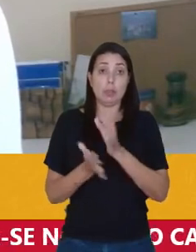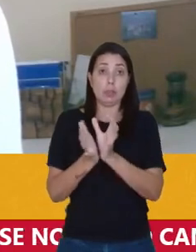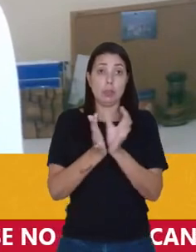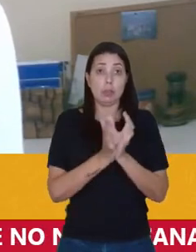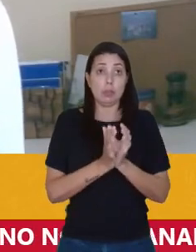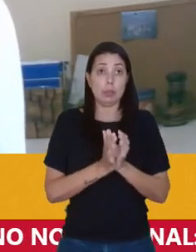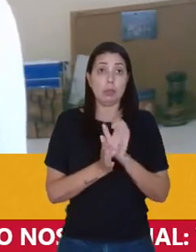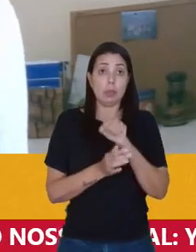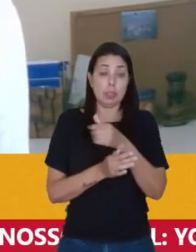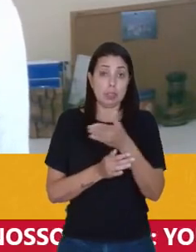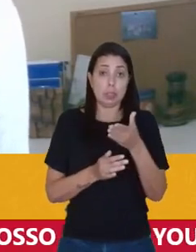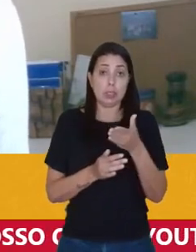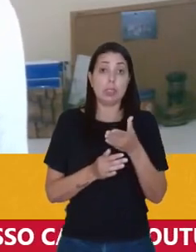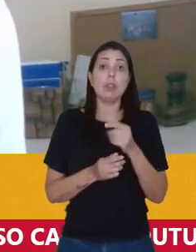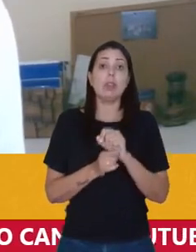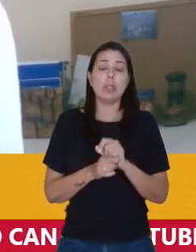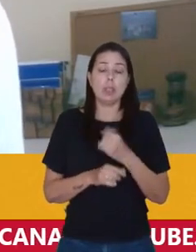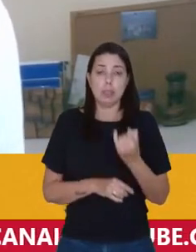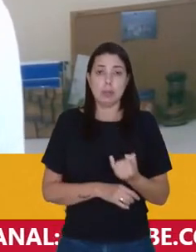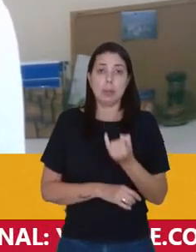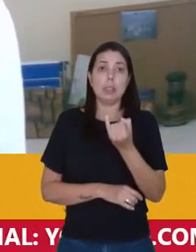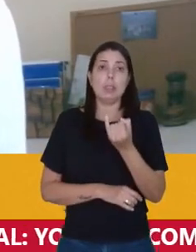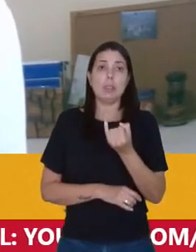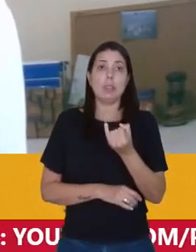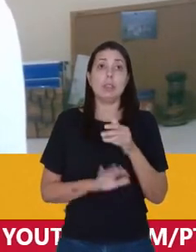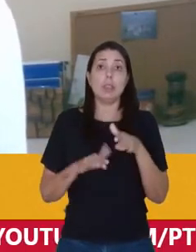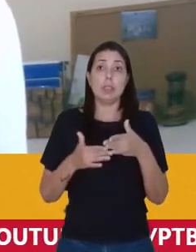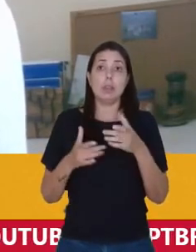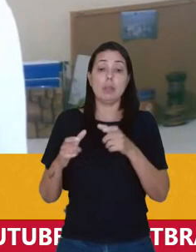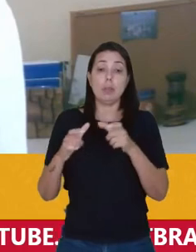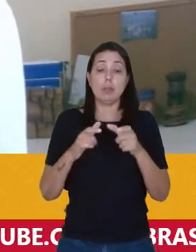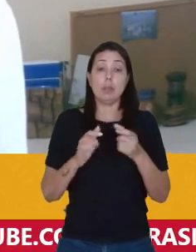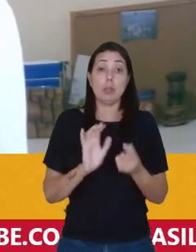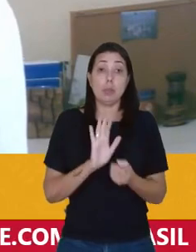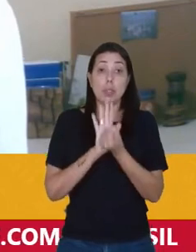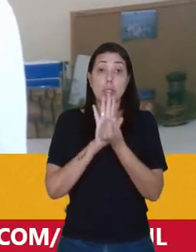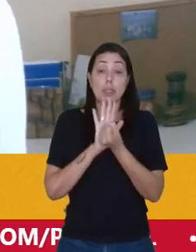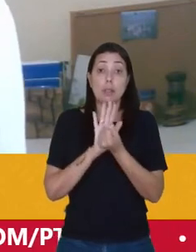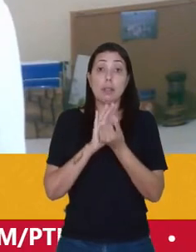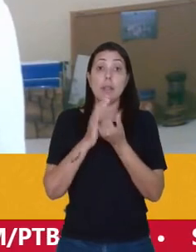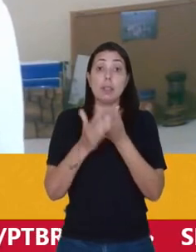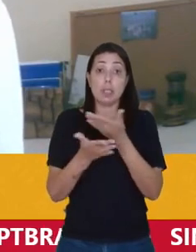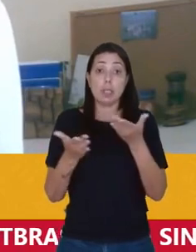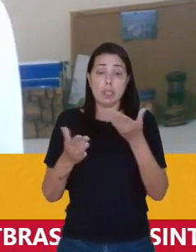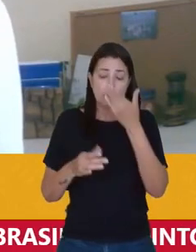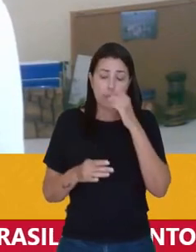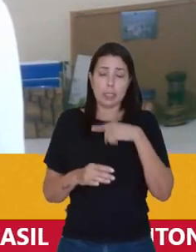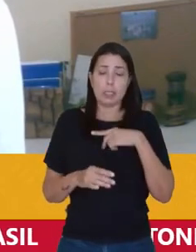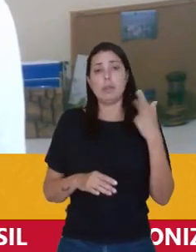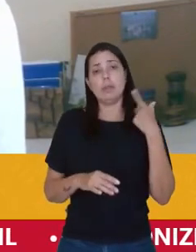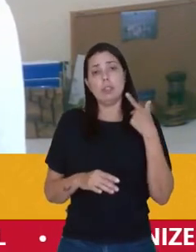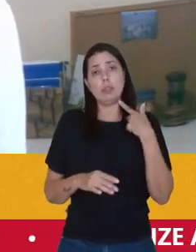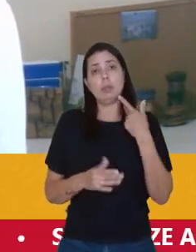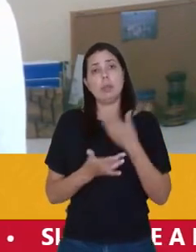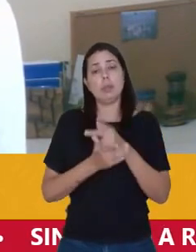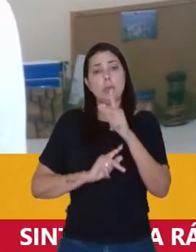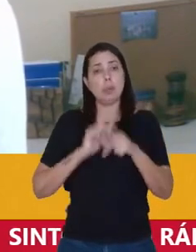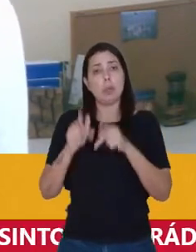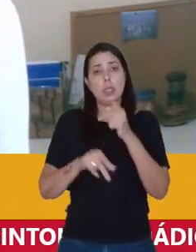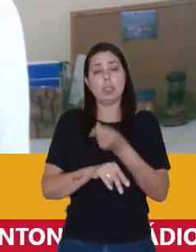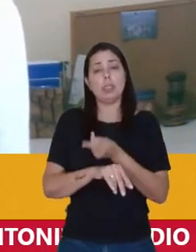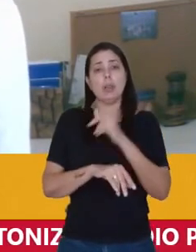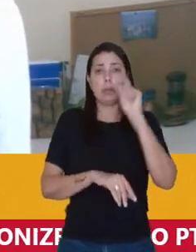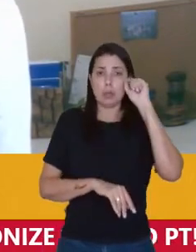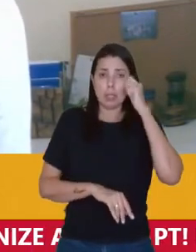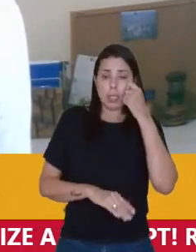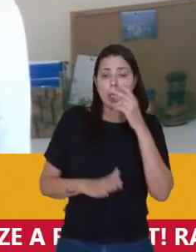E aí o racismo ambiental é um elemento fundamental, porque onde esse modelo é mais predatório, quem é mais vítima são as populações não brancas, são